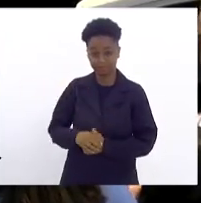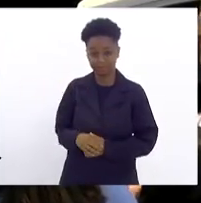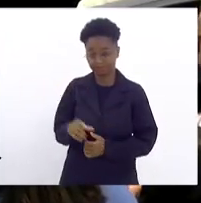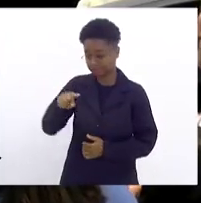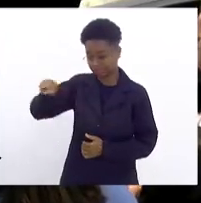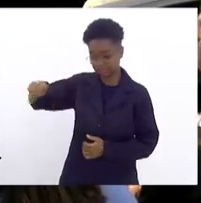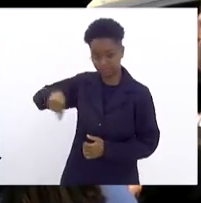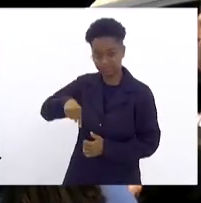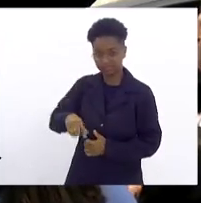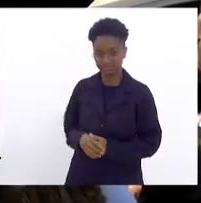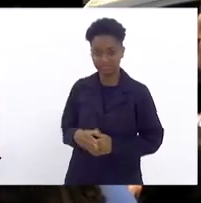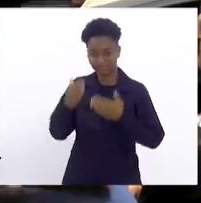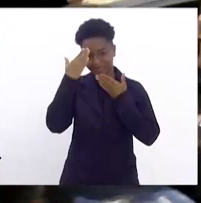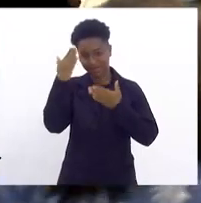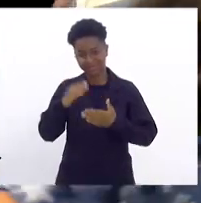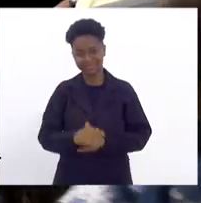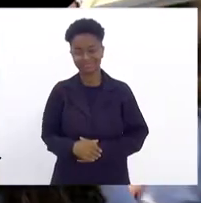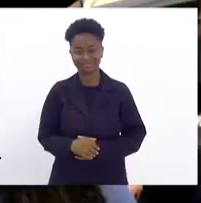Muito obrigado doutora